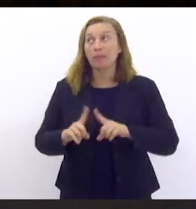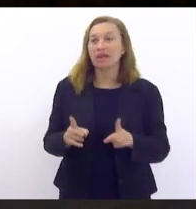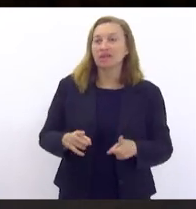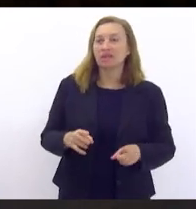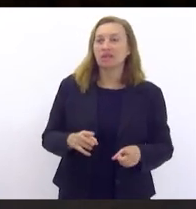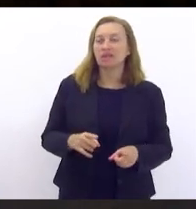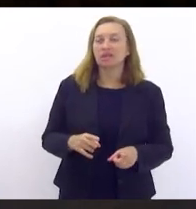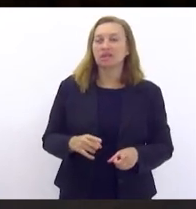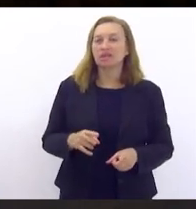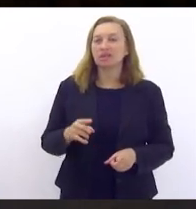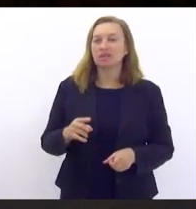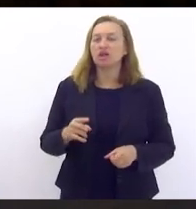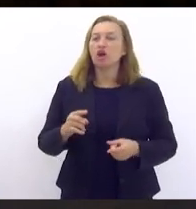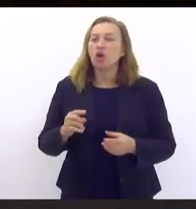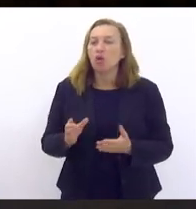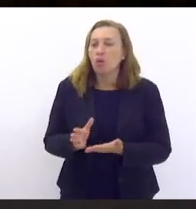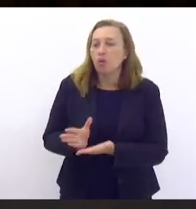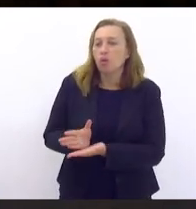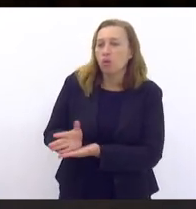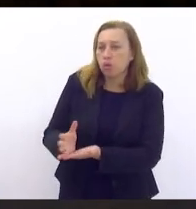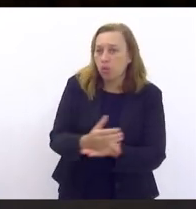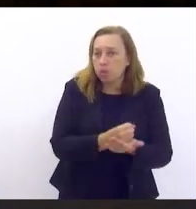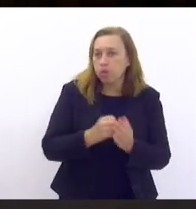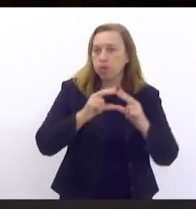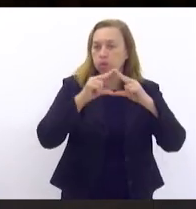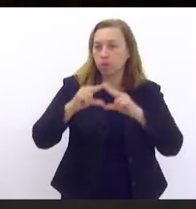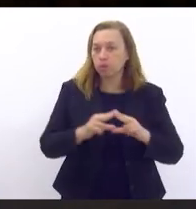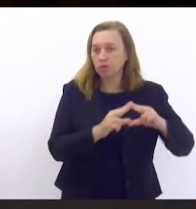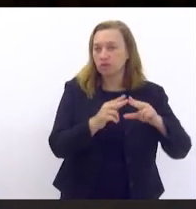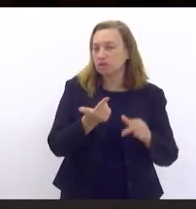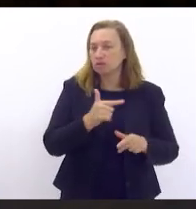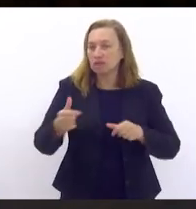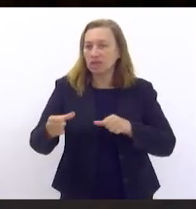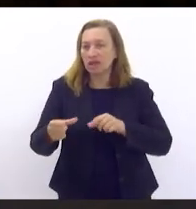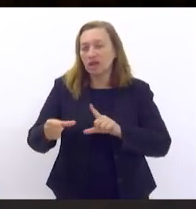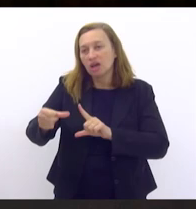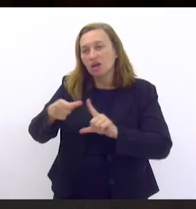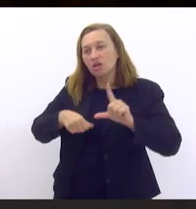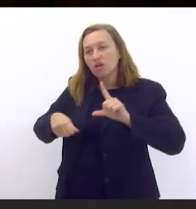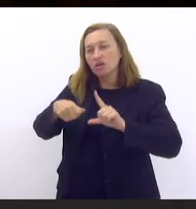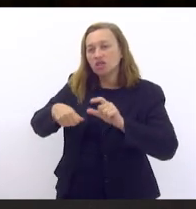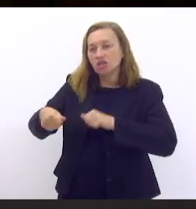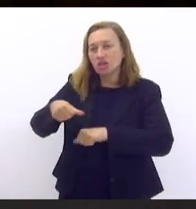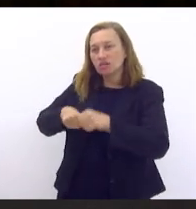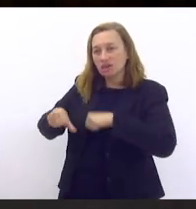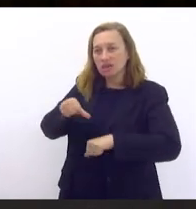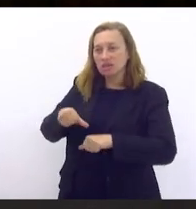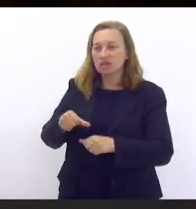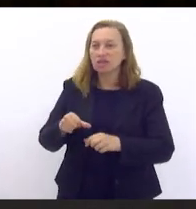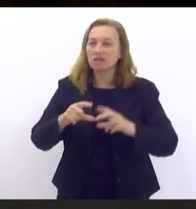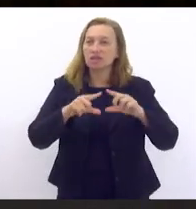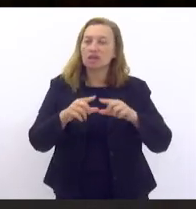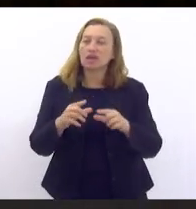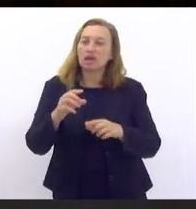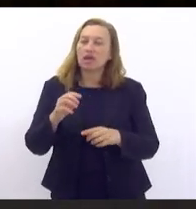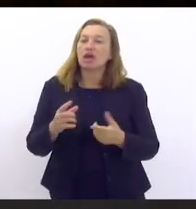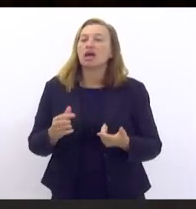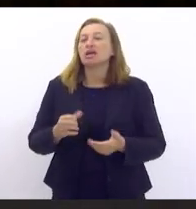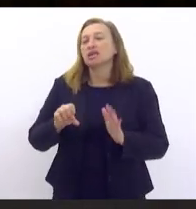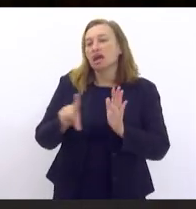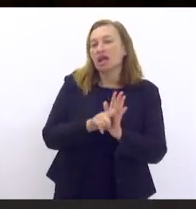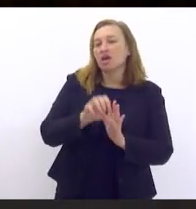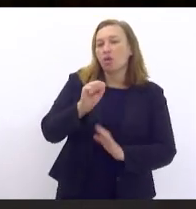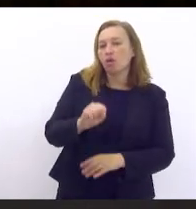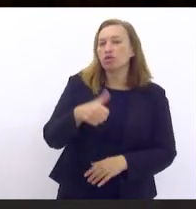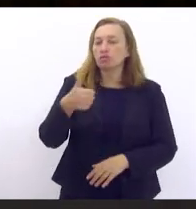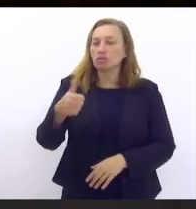sem pés e coleta seletiva não haverá logística reversa de embalagem né ela fala da Lei 8151 aqui do Estado do Rio